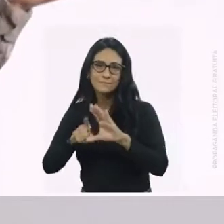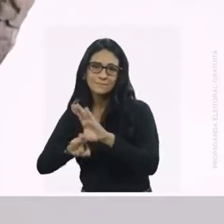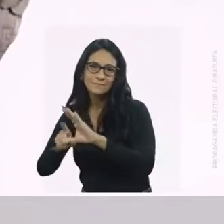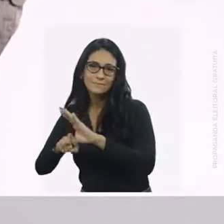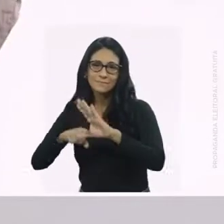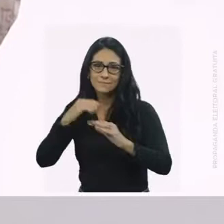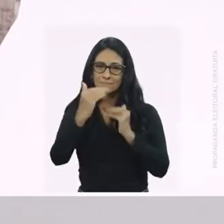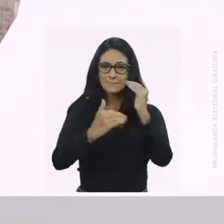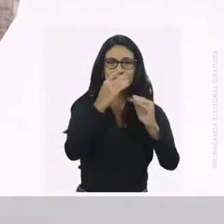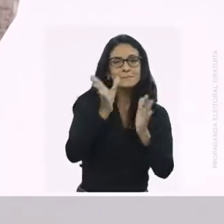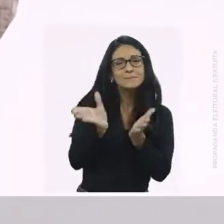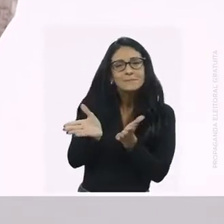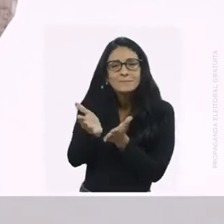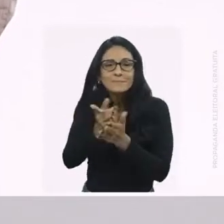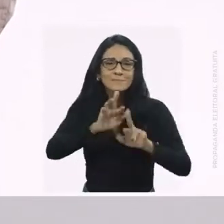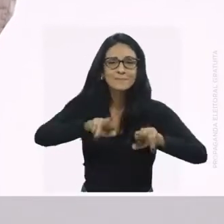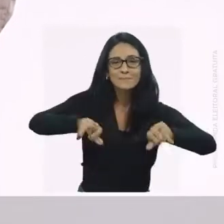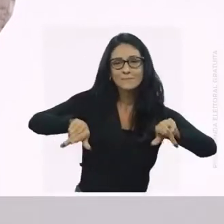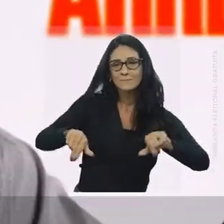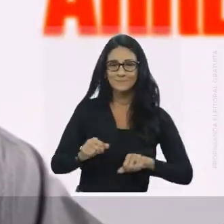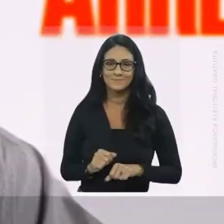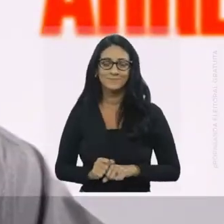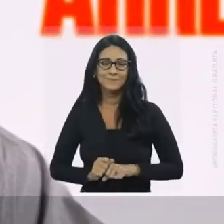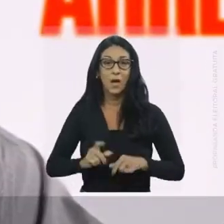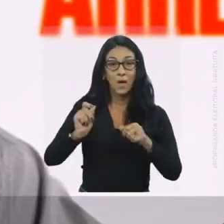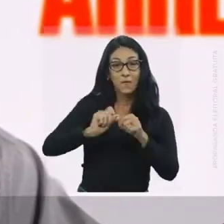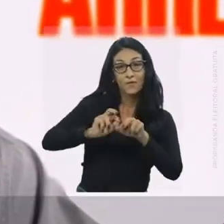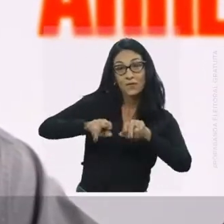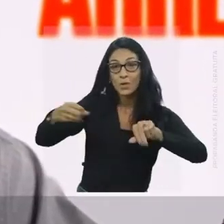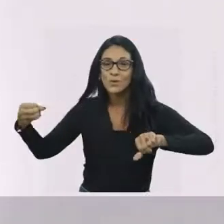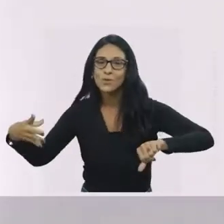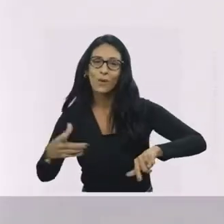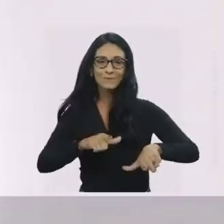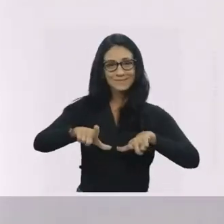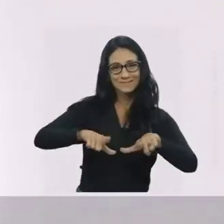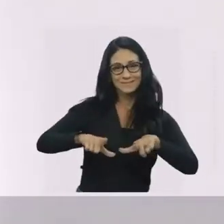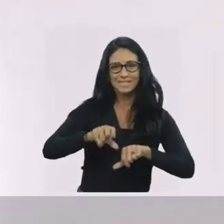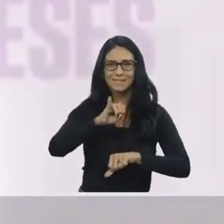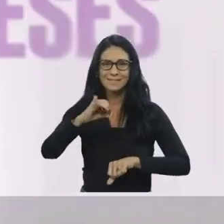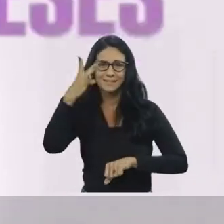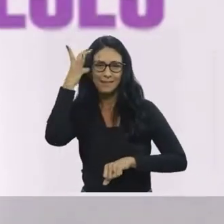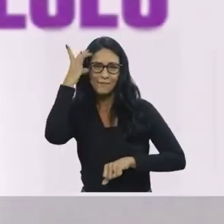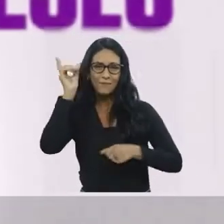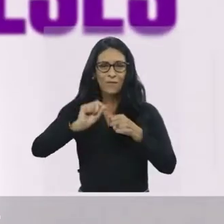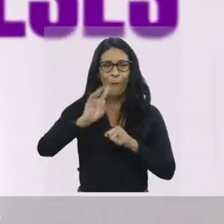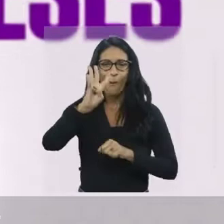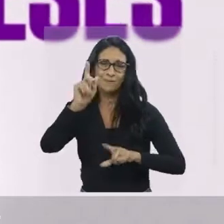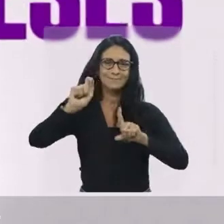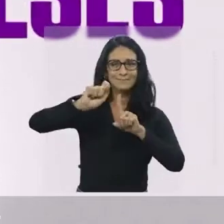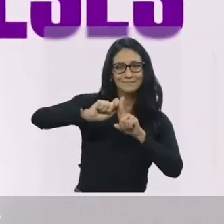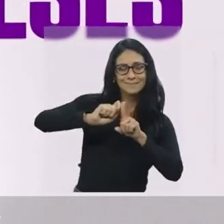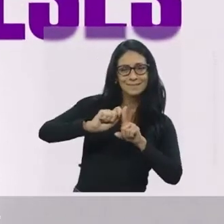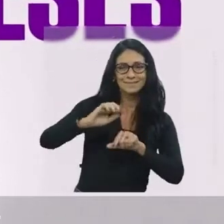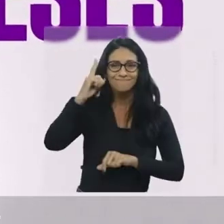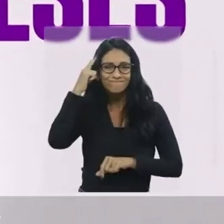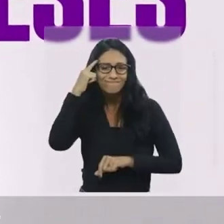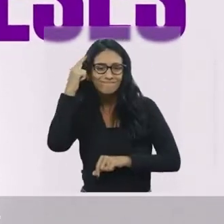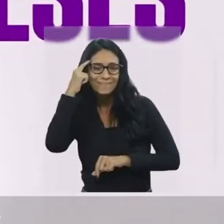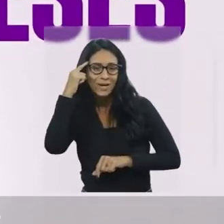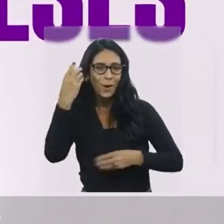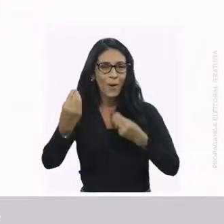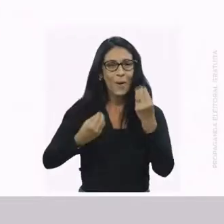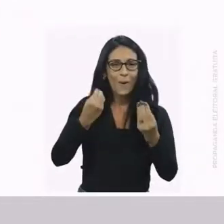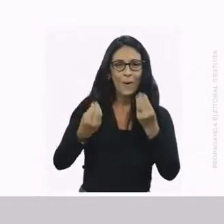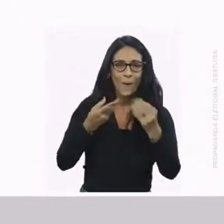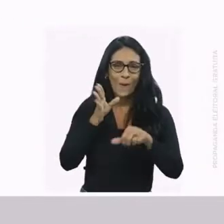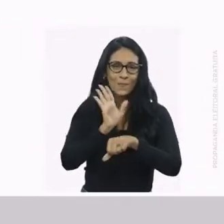gastos, aumentou a arrecadação como nunca e gerou milhares de empregos. Se Davi fez tudo isso como governador interino em